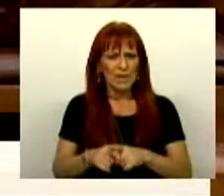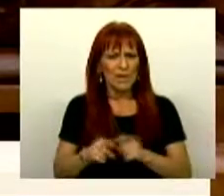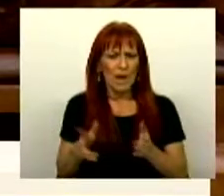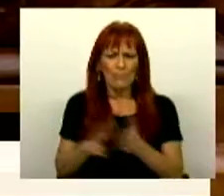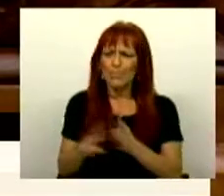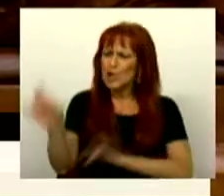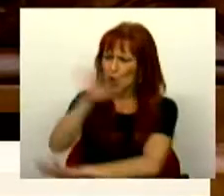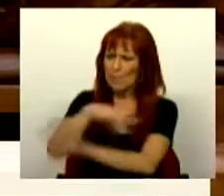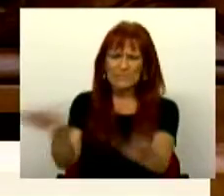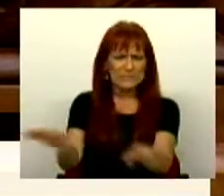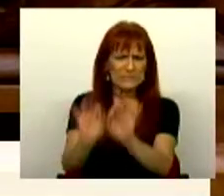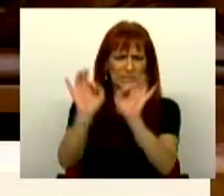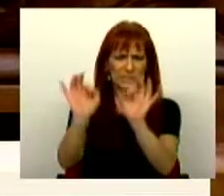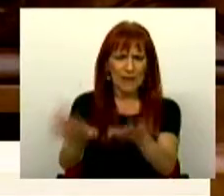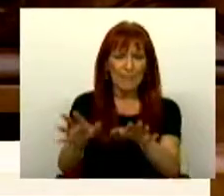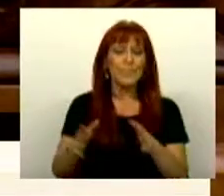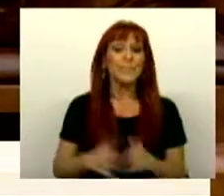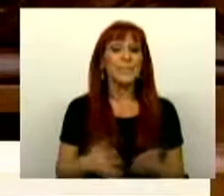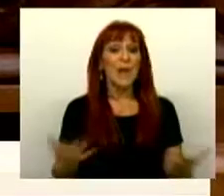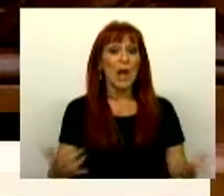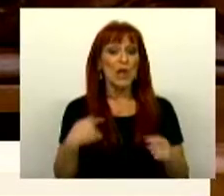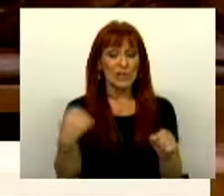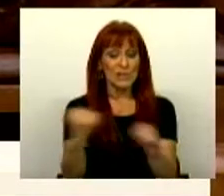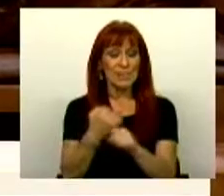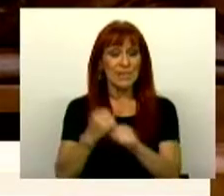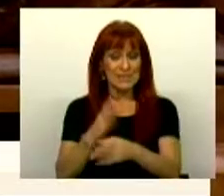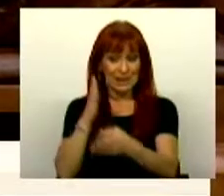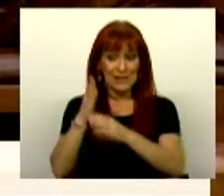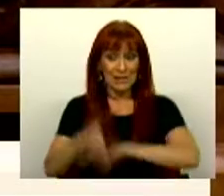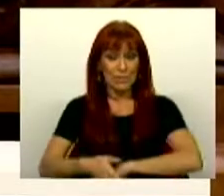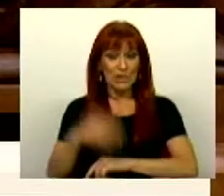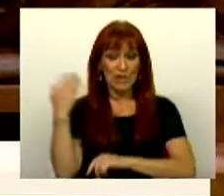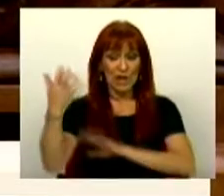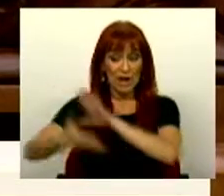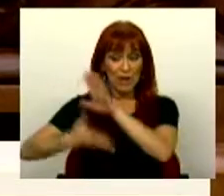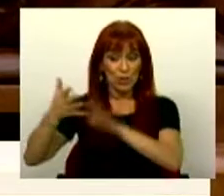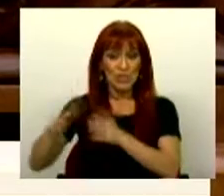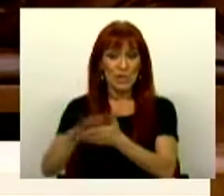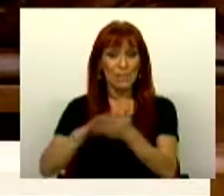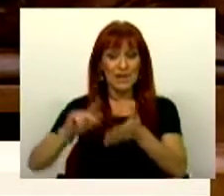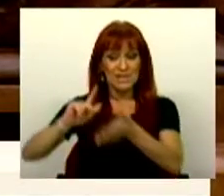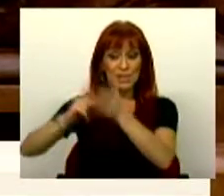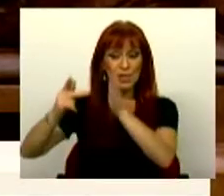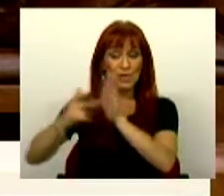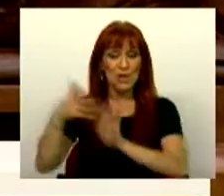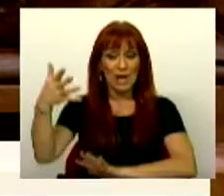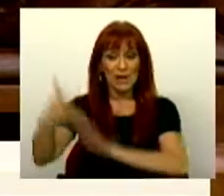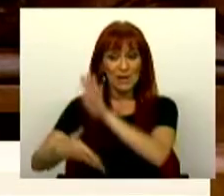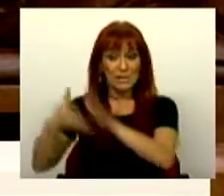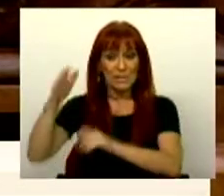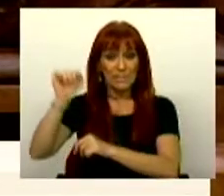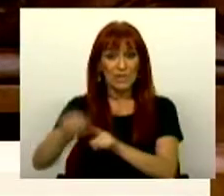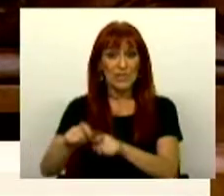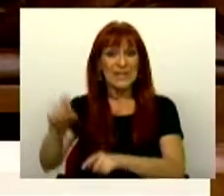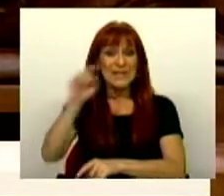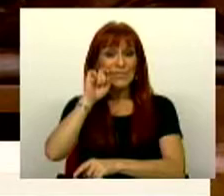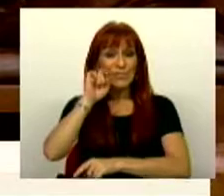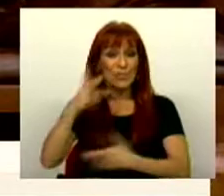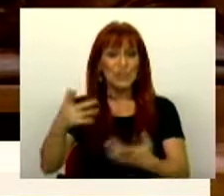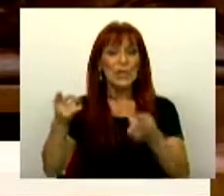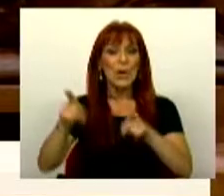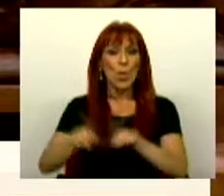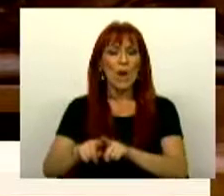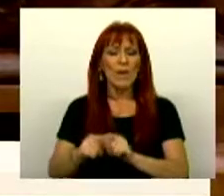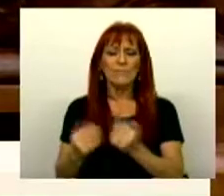realidade europeia. Estamos a trabalhar diretamente com as indústrias da base tecnológica e industrial de defesa para